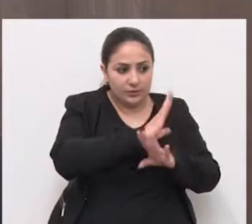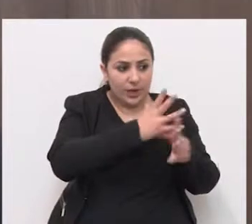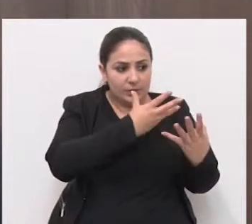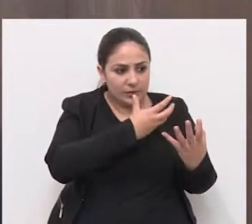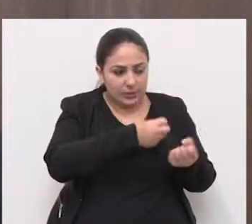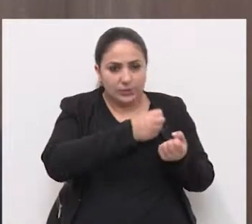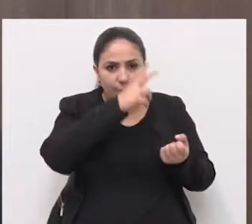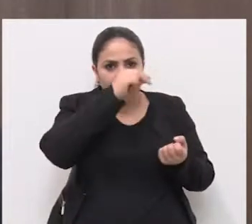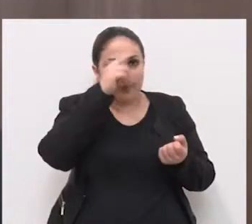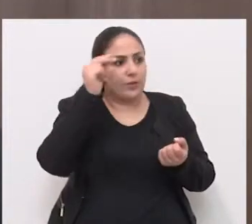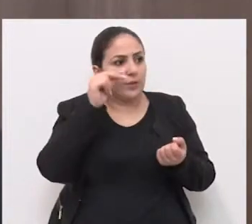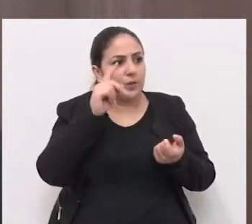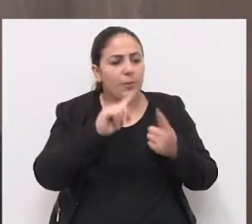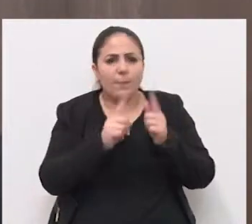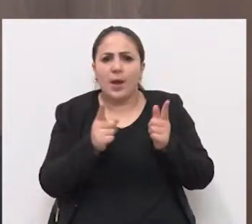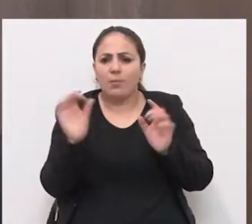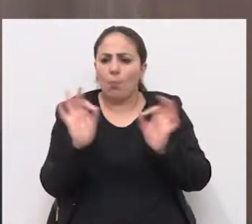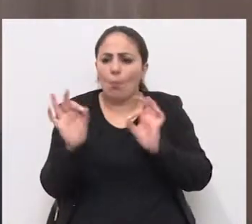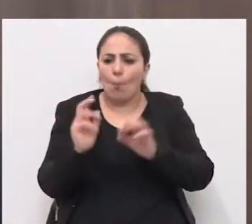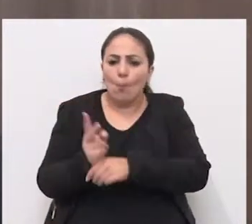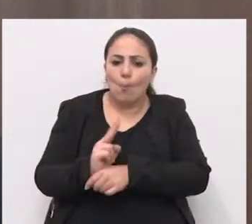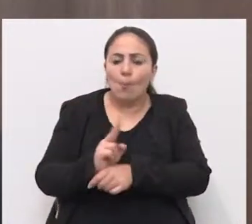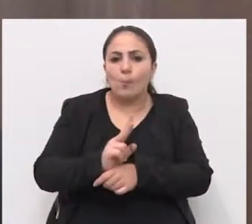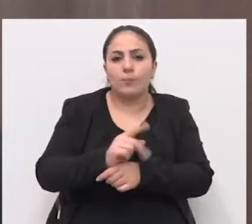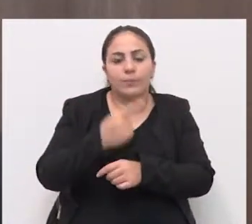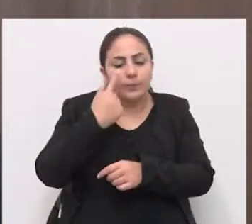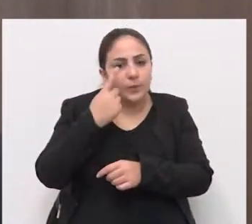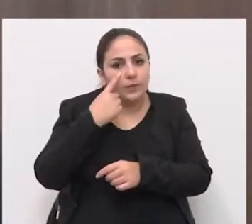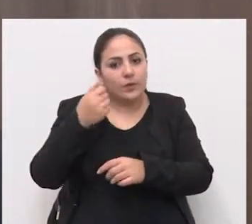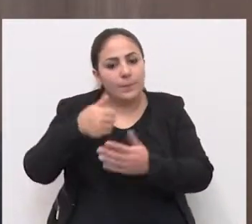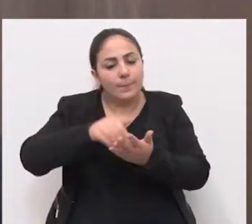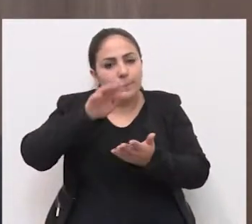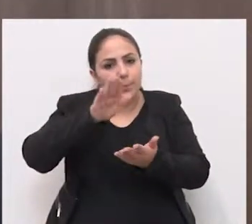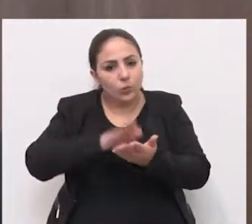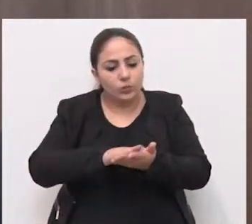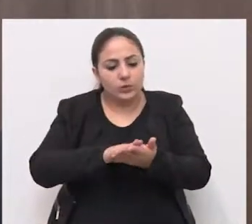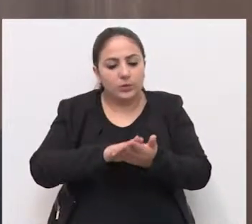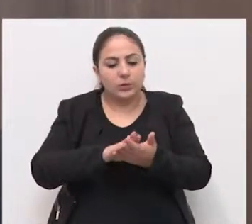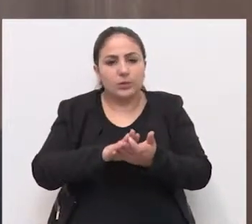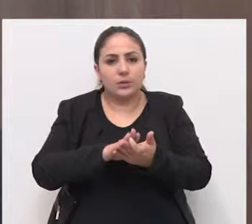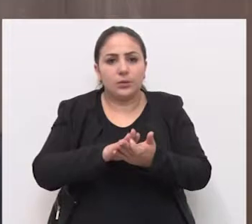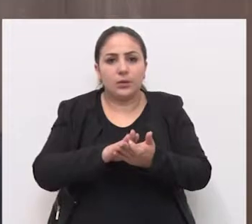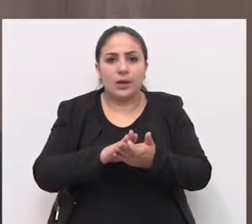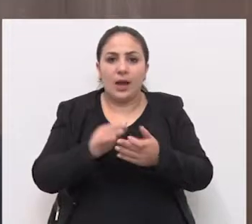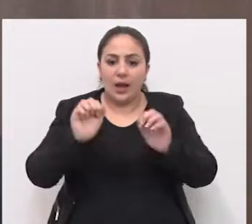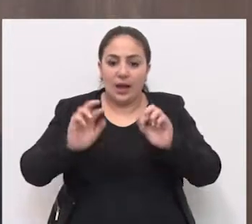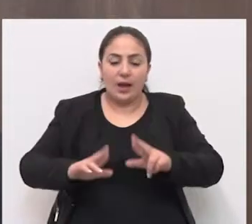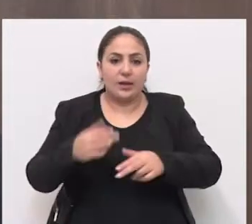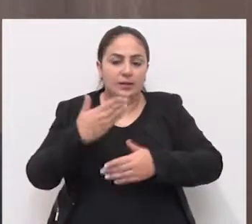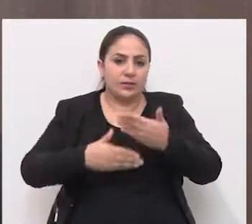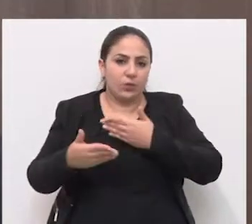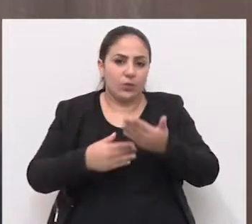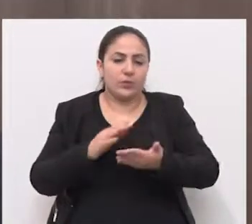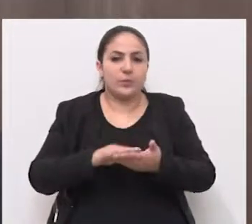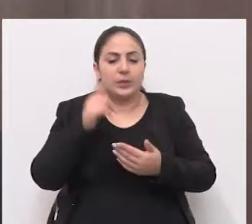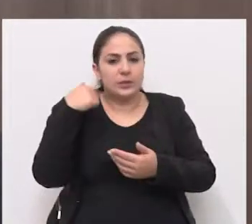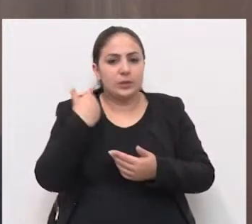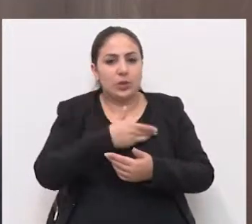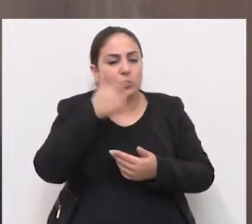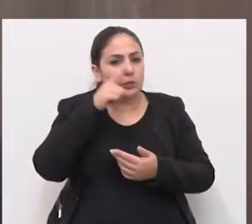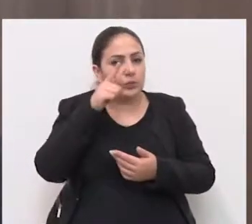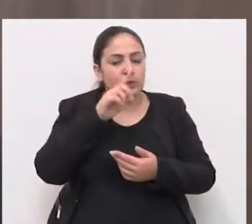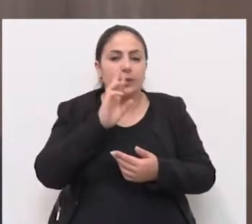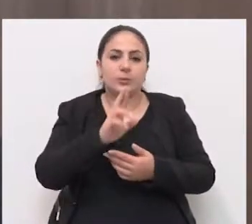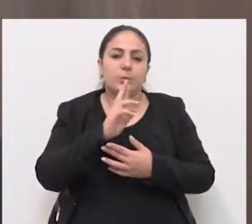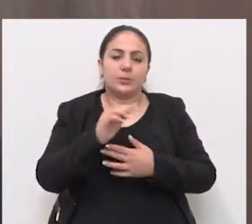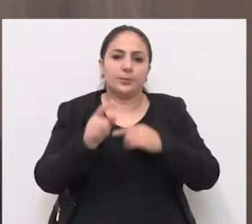sido implementado como fiscal realmente da lei, que possam realmente mobilizar um pouco mais os setores